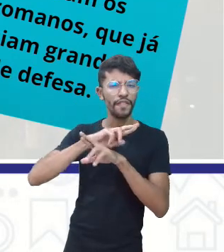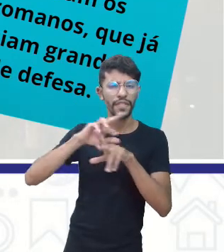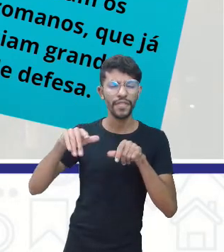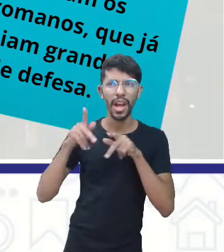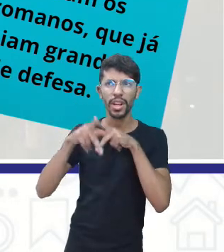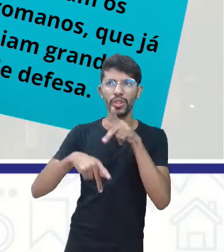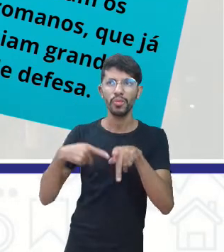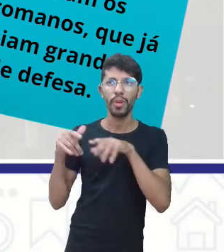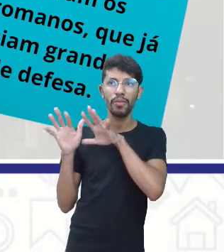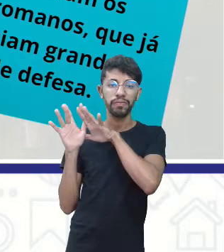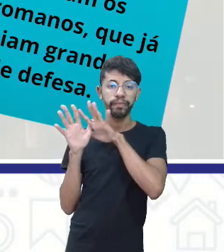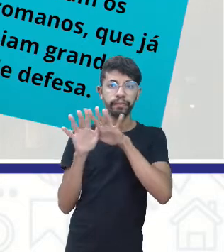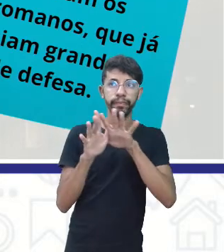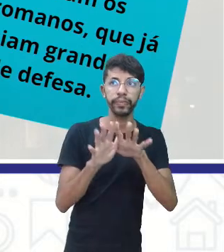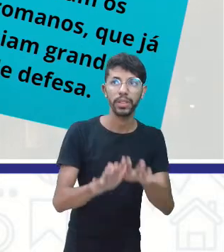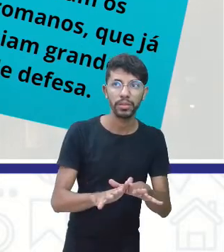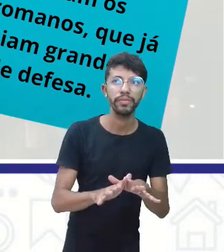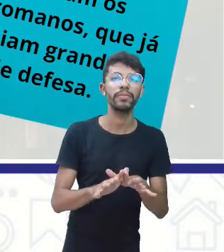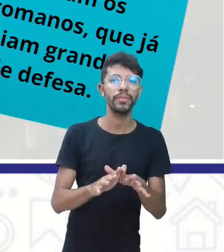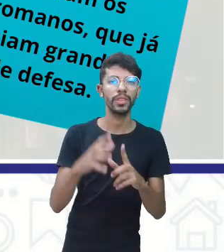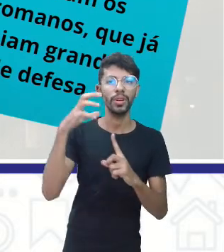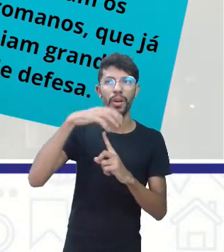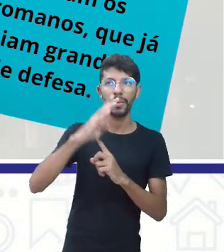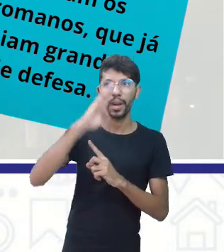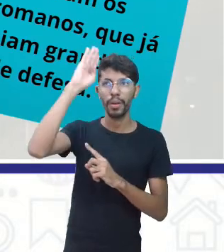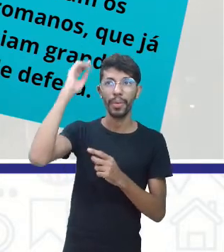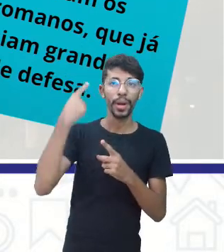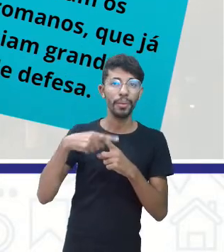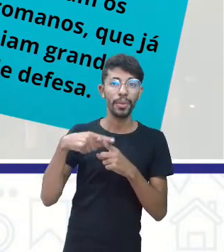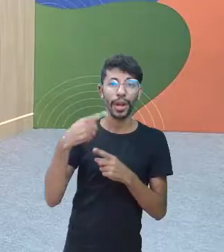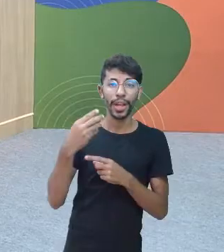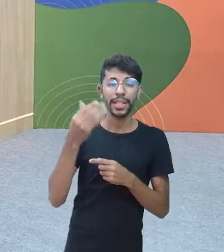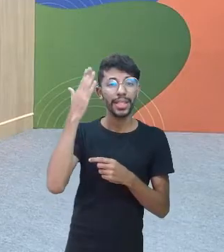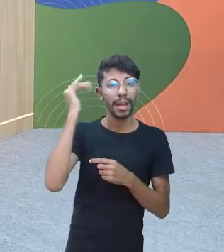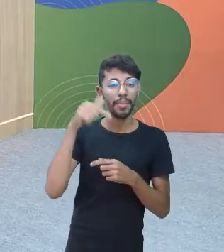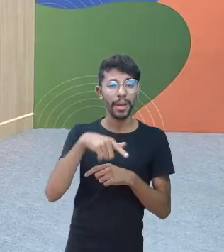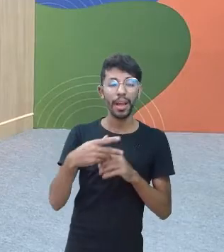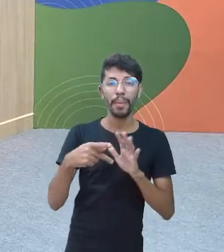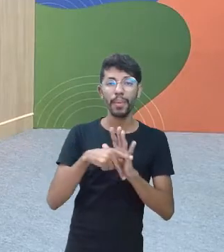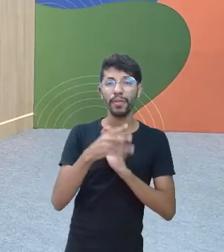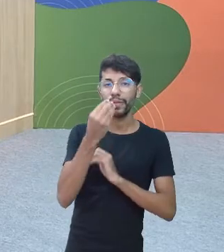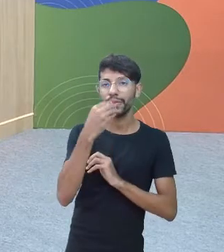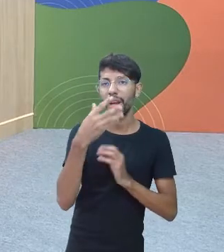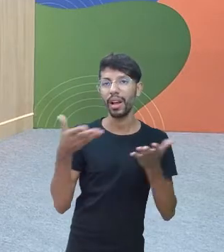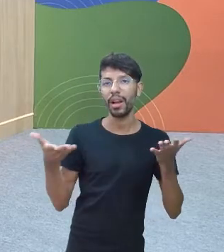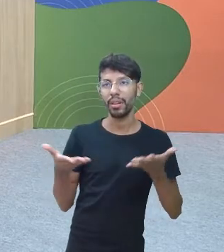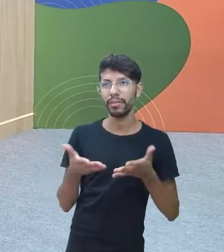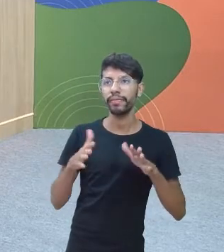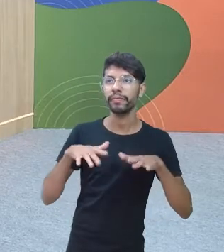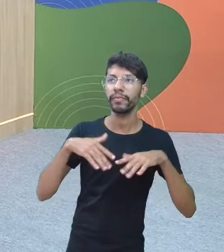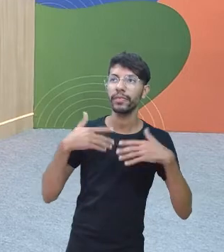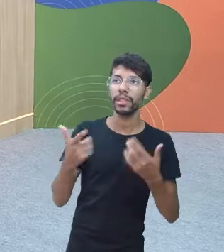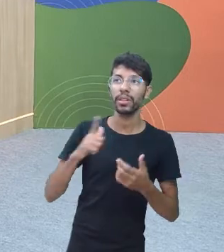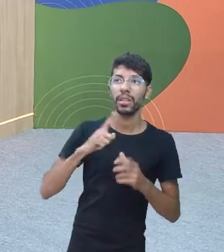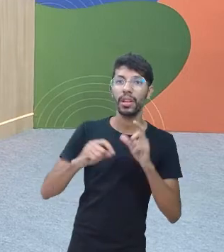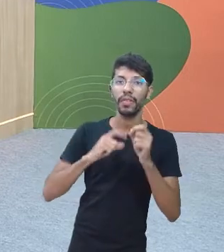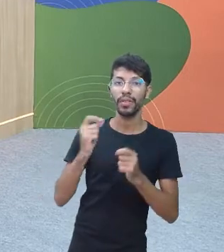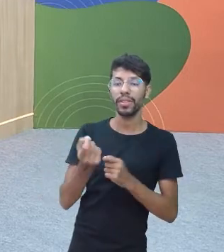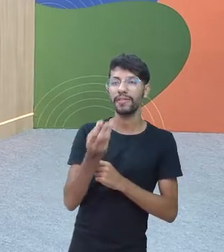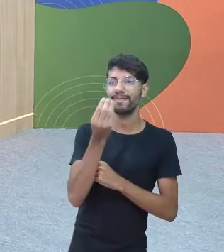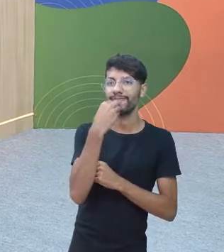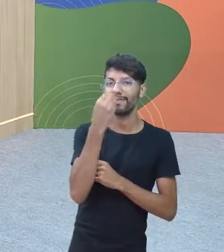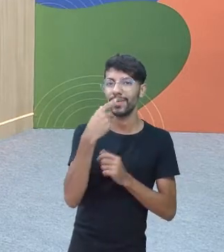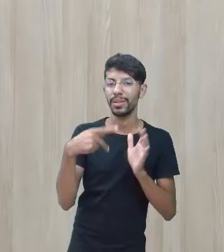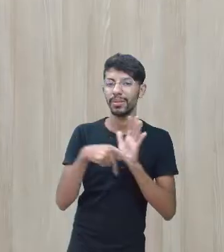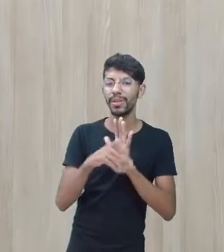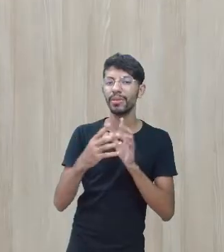né, condições ou forças de defesa. Então a gente vai ter realmente, né, um motivo de enfraquecimento mesmo desse